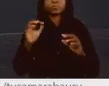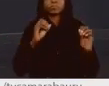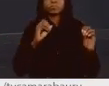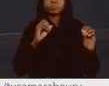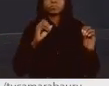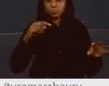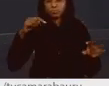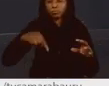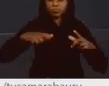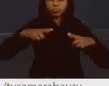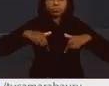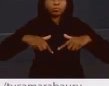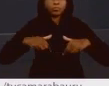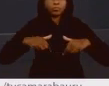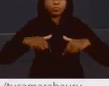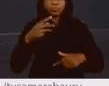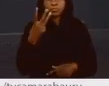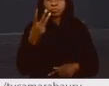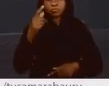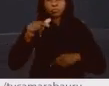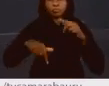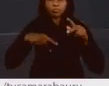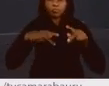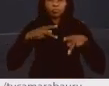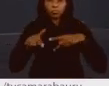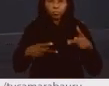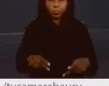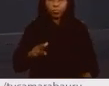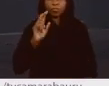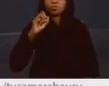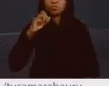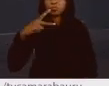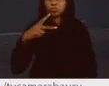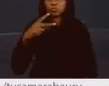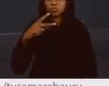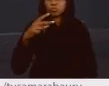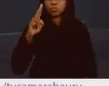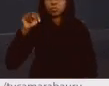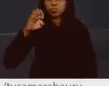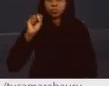públicas, USP, UNESP e FATEC, que são do sistema estadual.